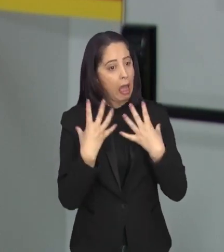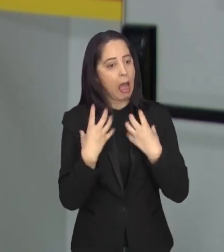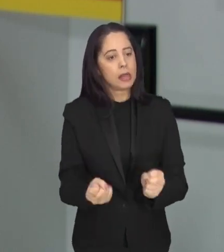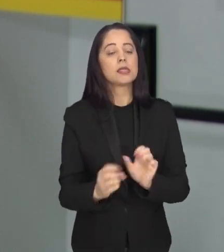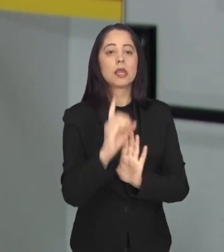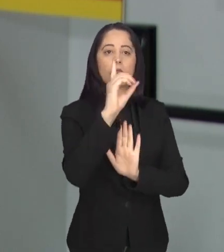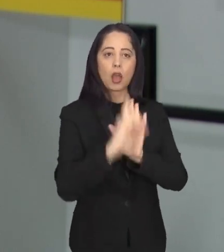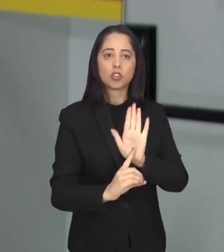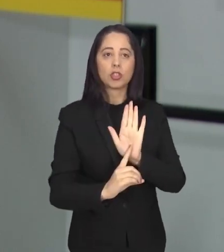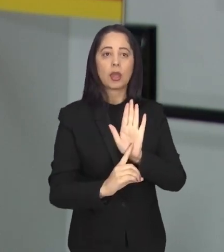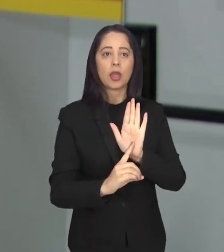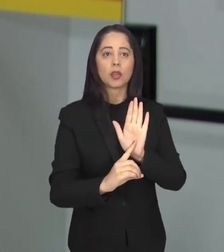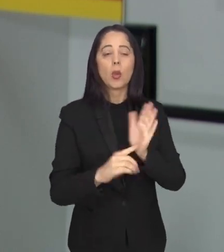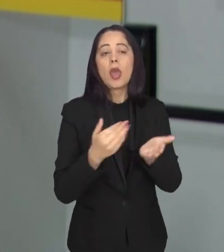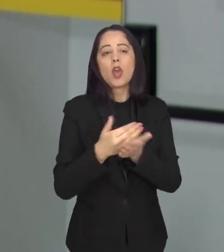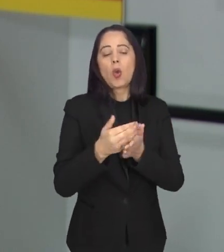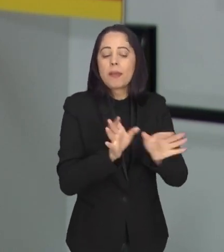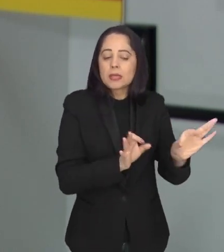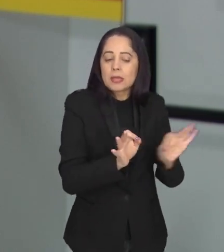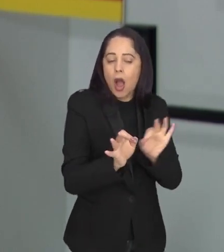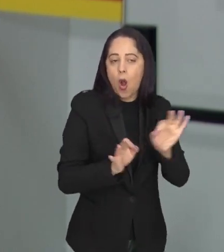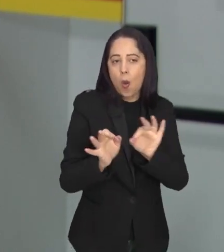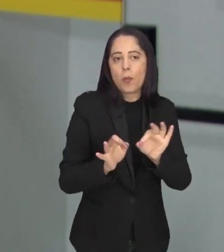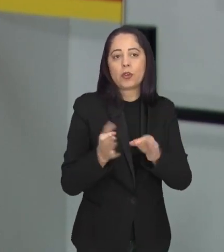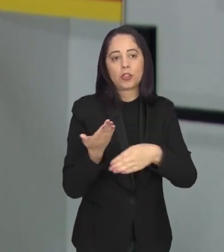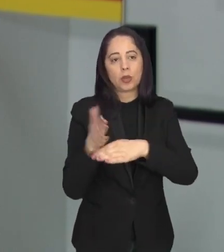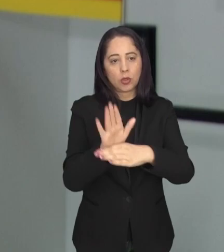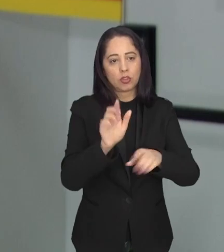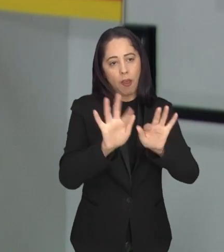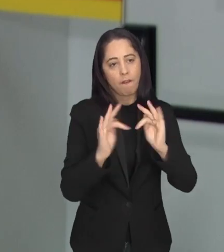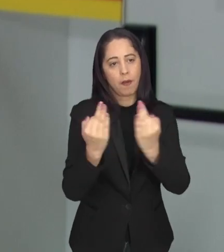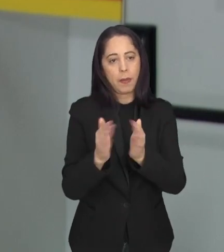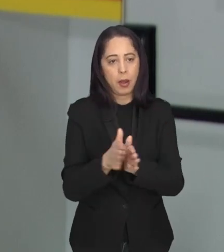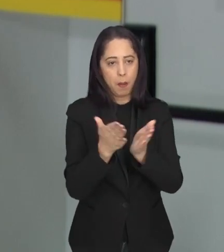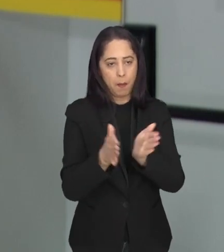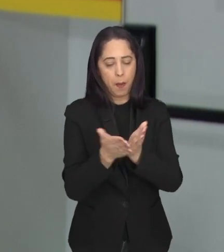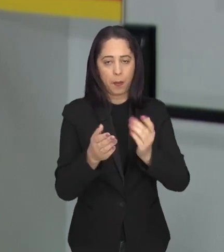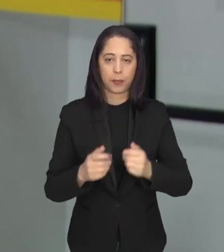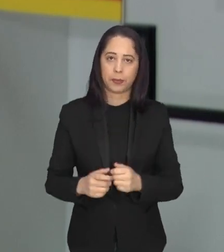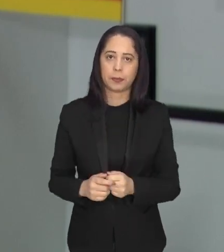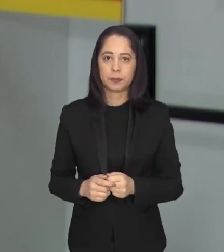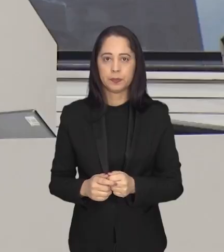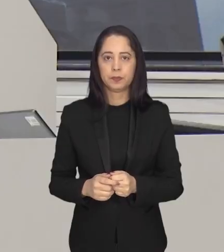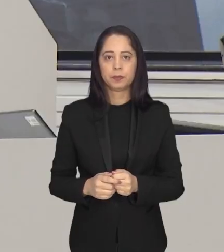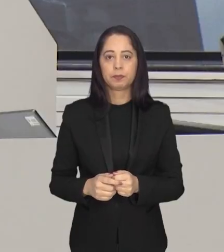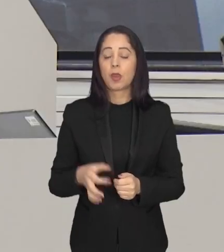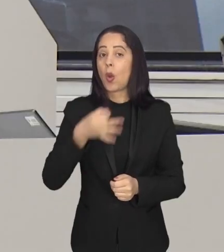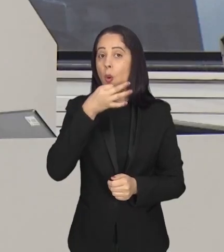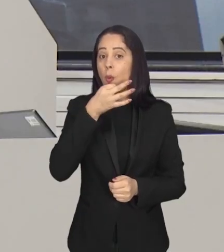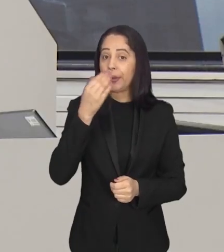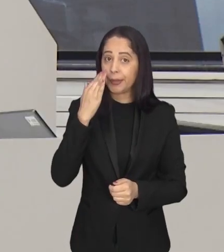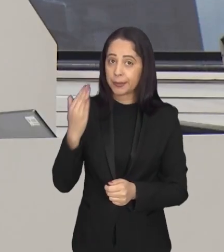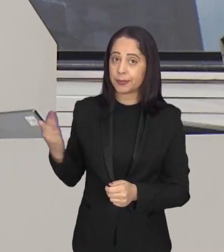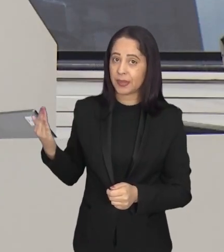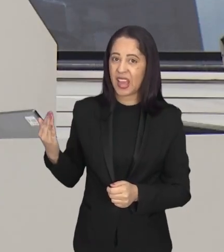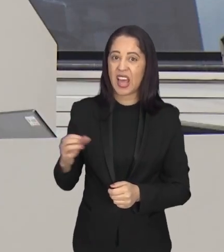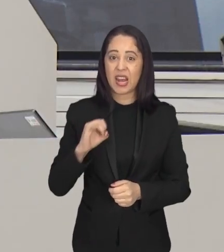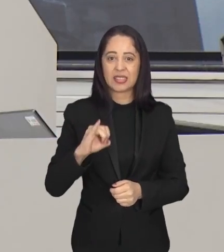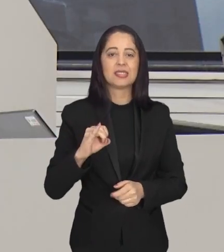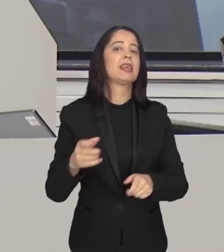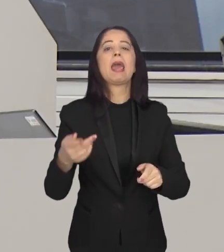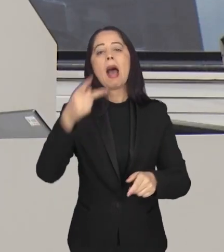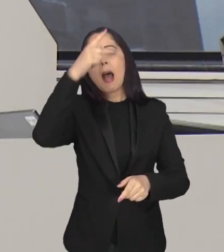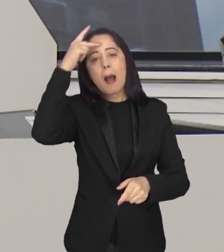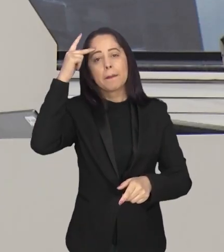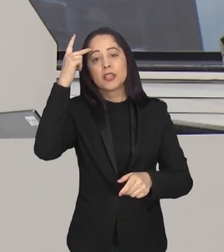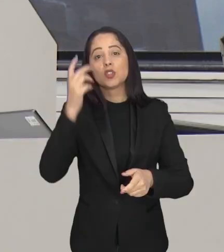acessar esse direito, acessar esse programa que está aí para as famílias de baixa renda. Ainda segundo a parlamentar, uma